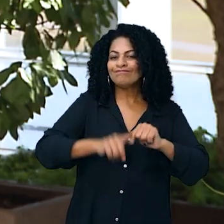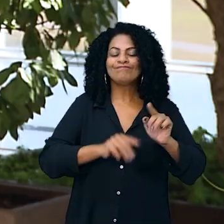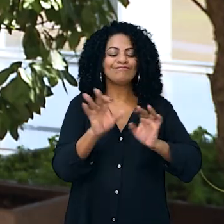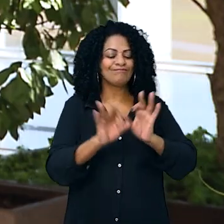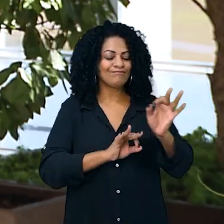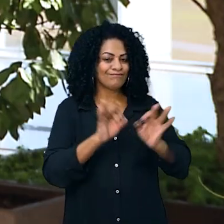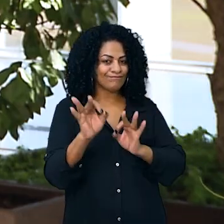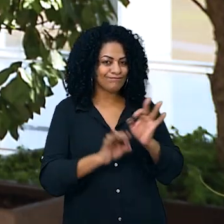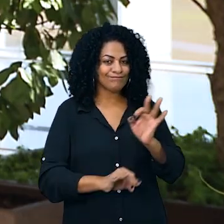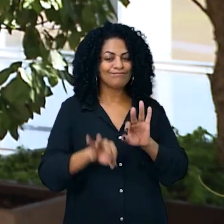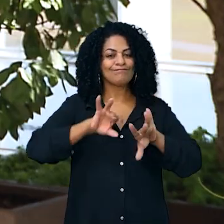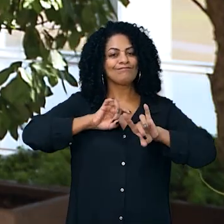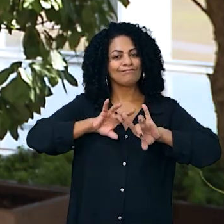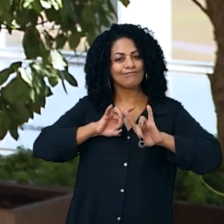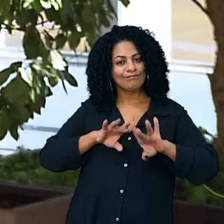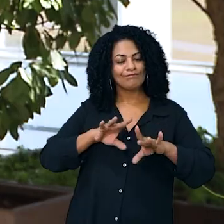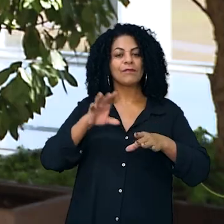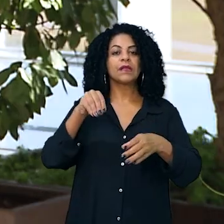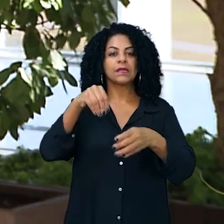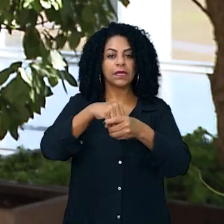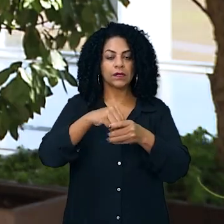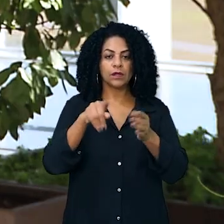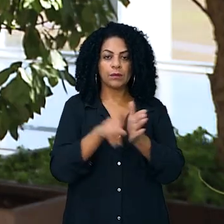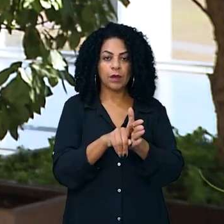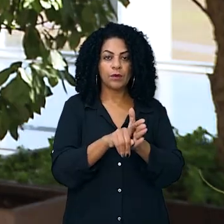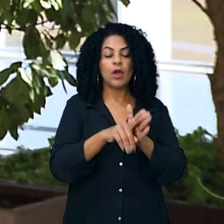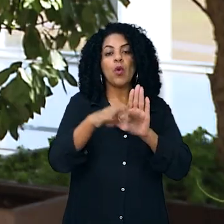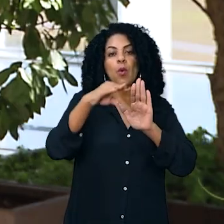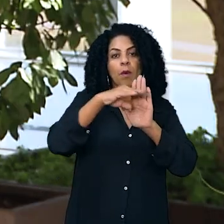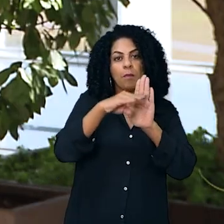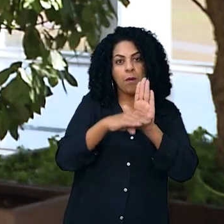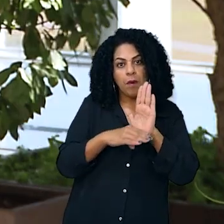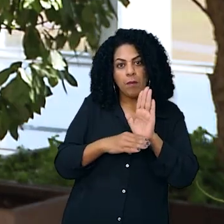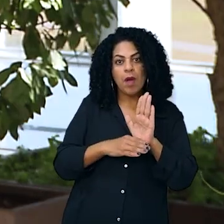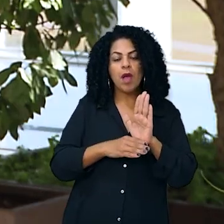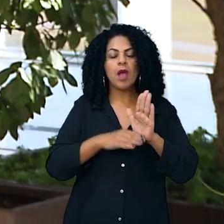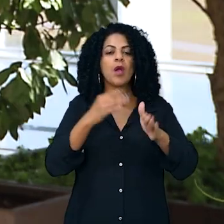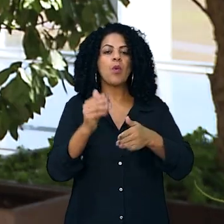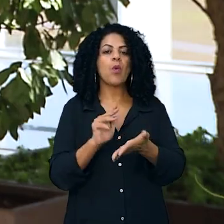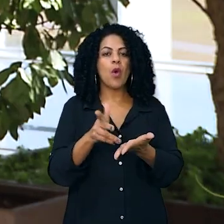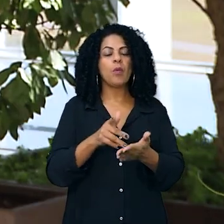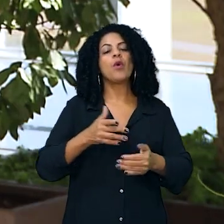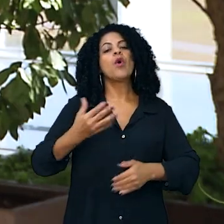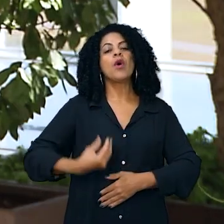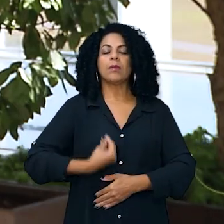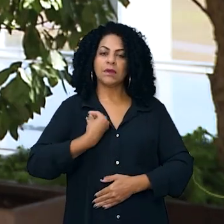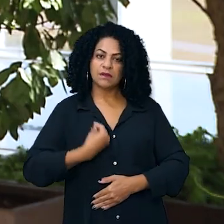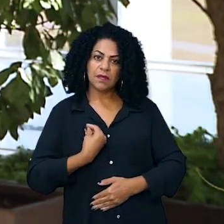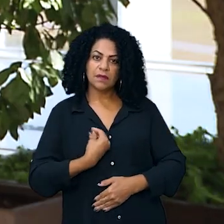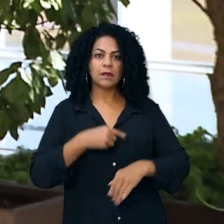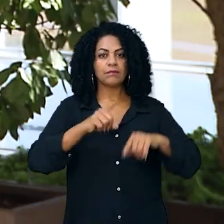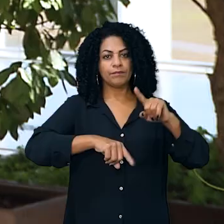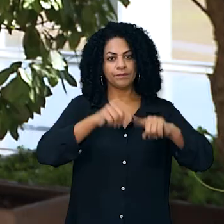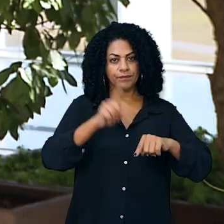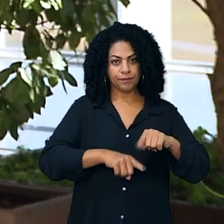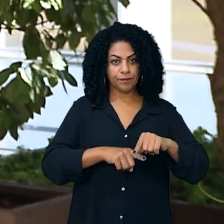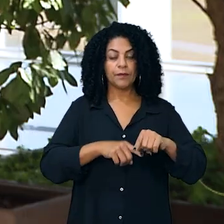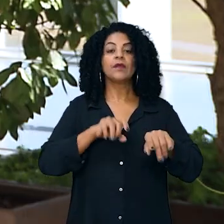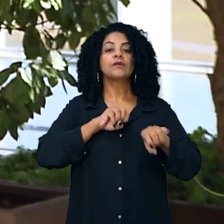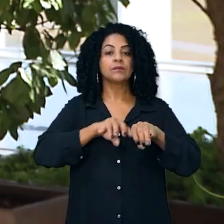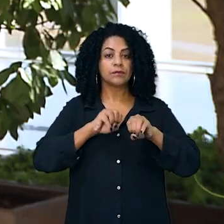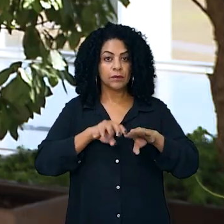aos requisitos técnicos da plataforma para a inserção de aulas, frequência e material de ensino, como